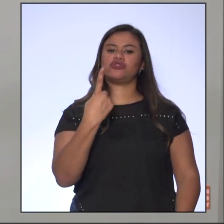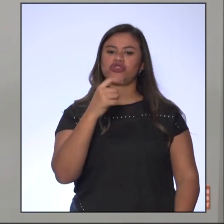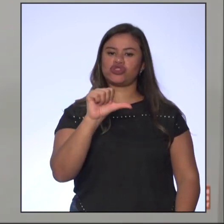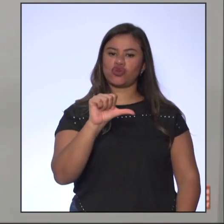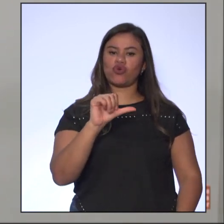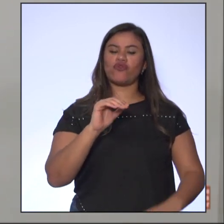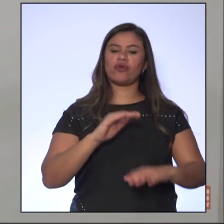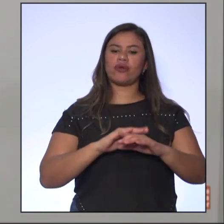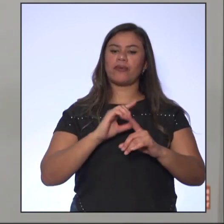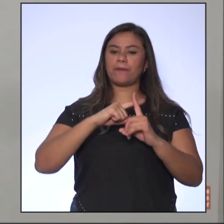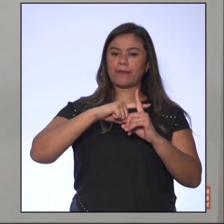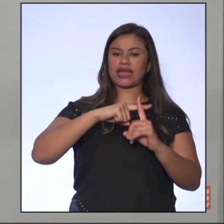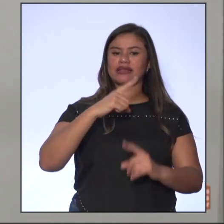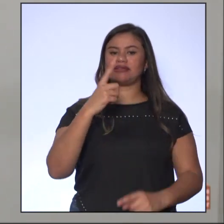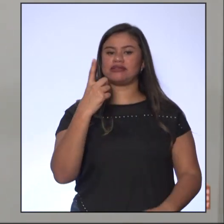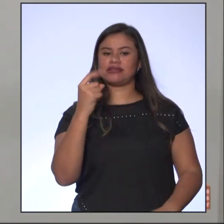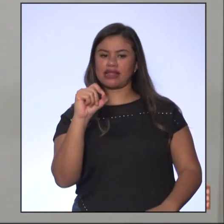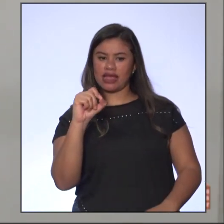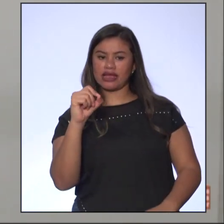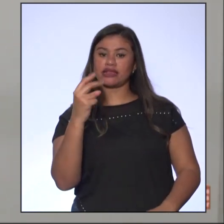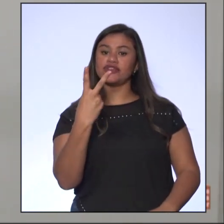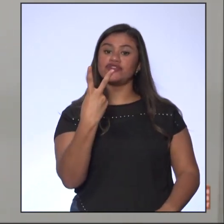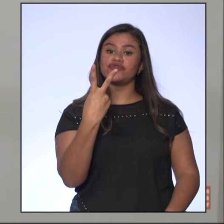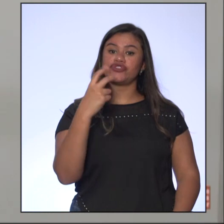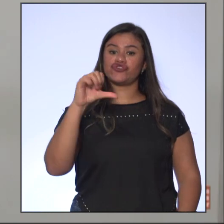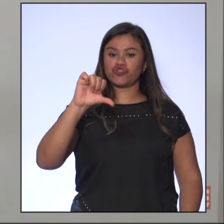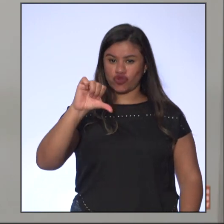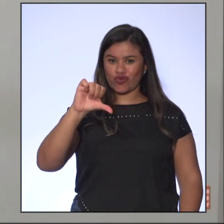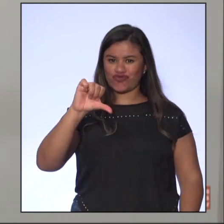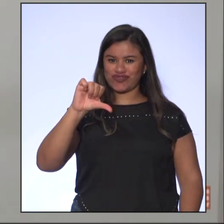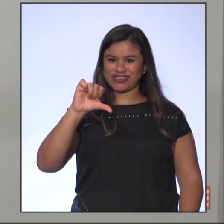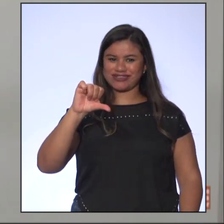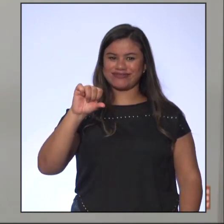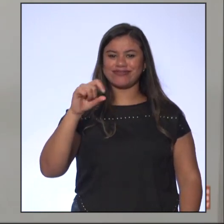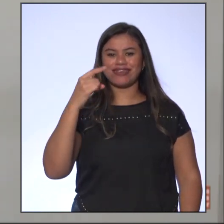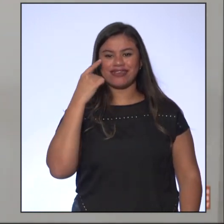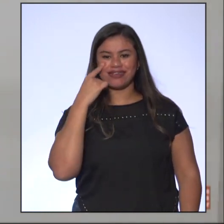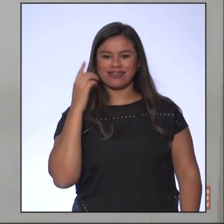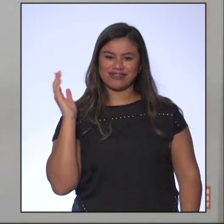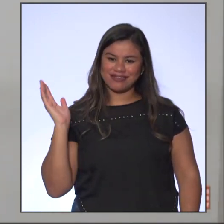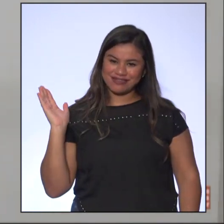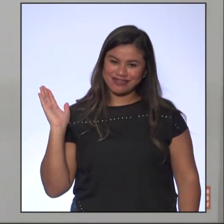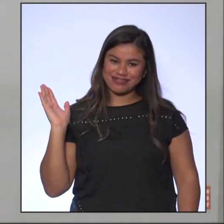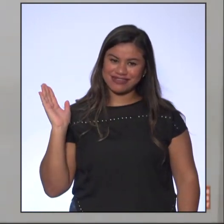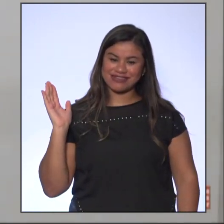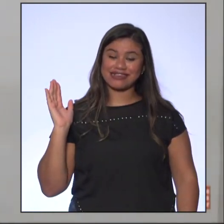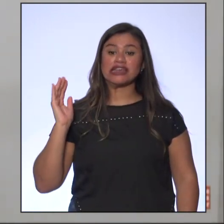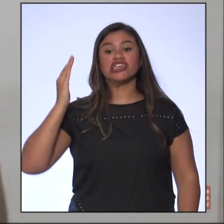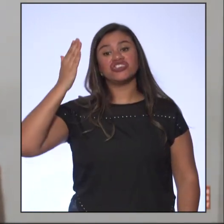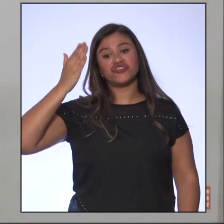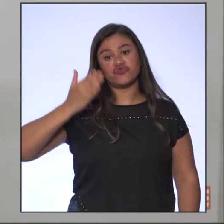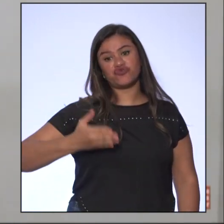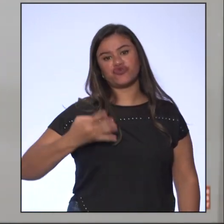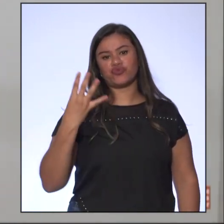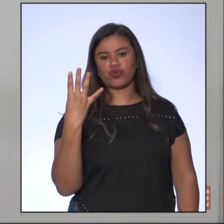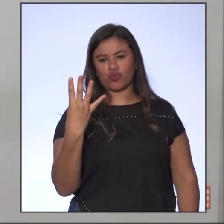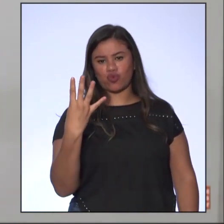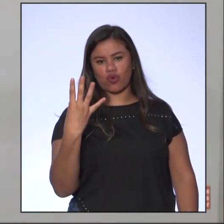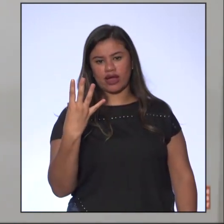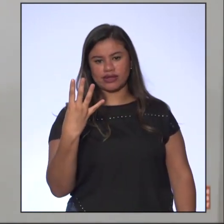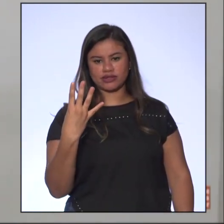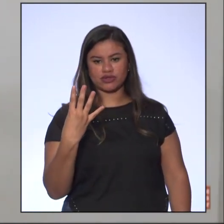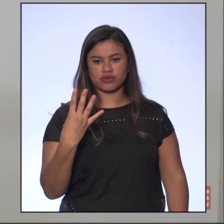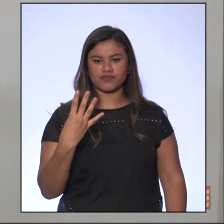29 dividido por 4. E aí você vai dividir depois e vai encontrar o resultado da sua média. Então aqui eu coloquei